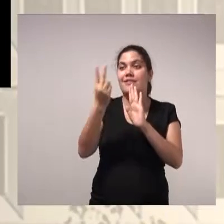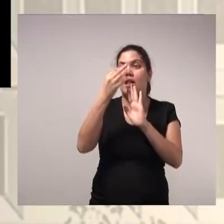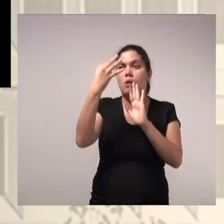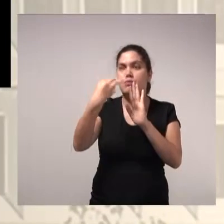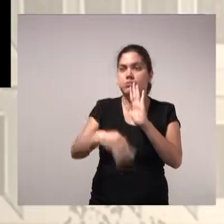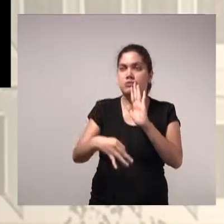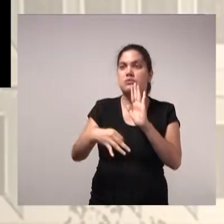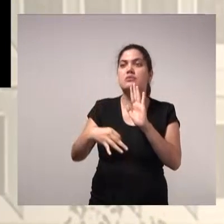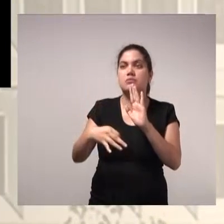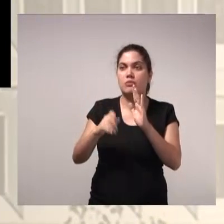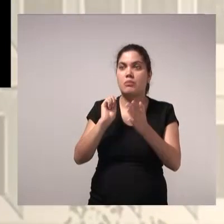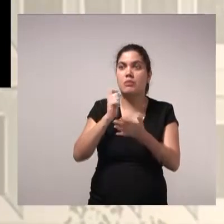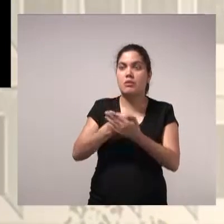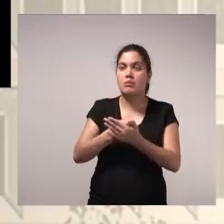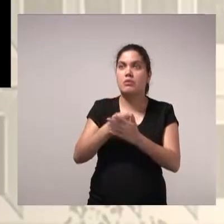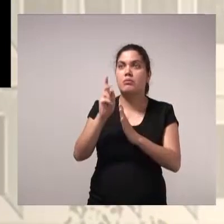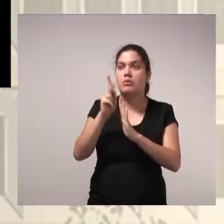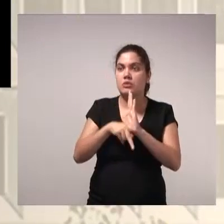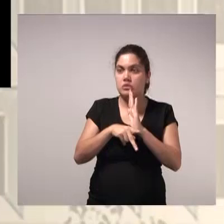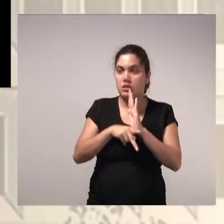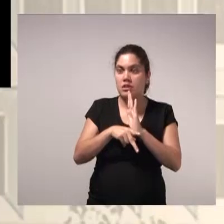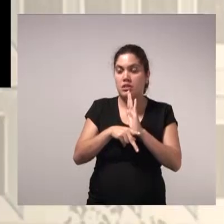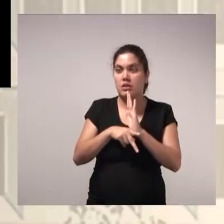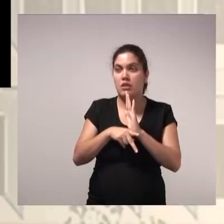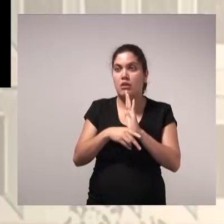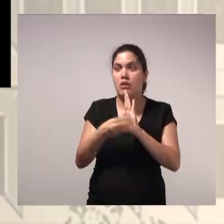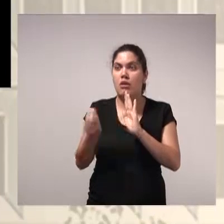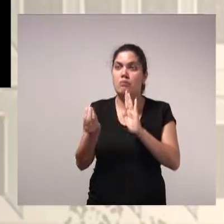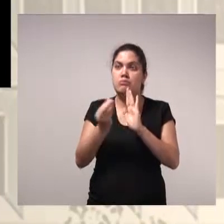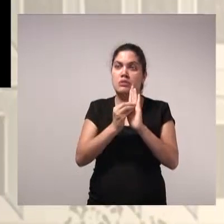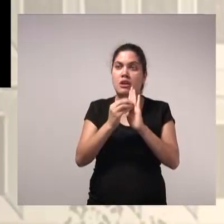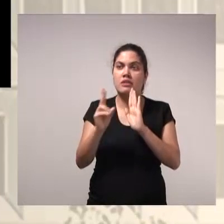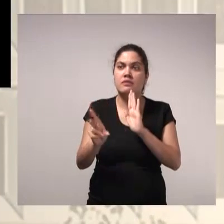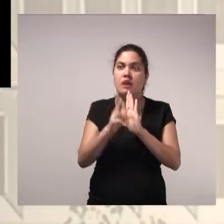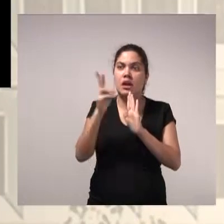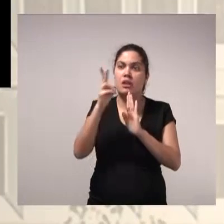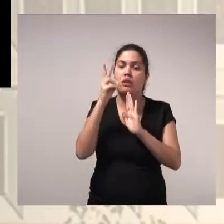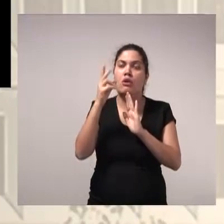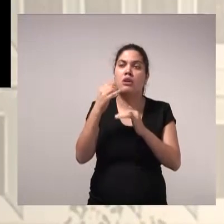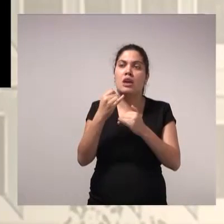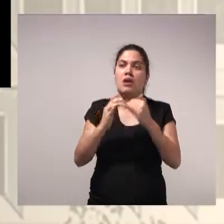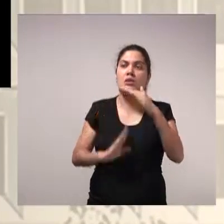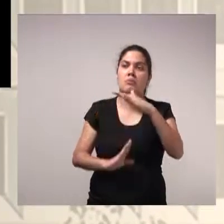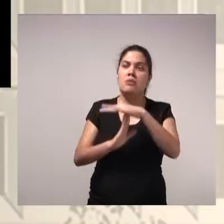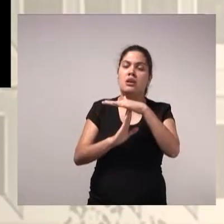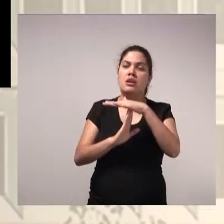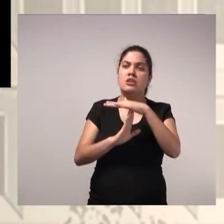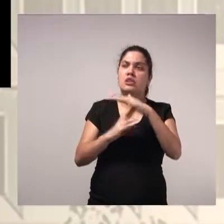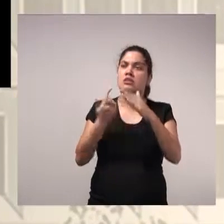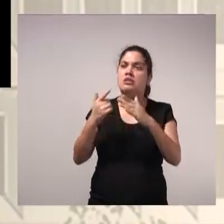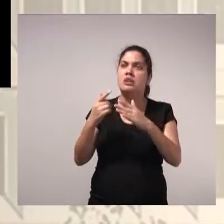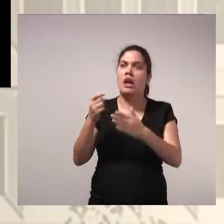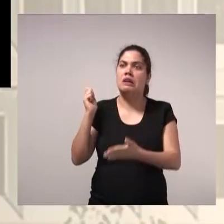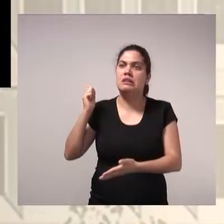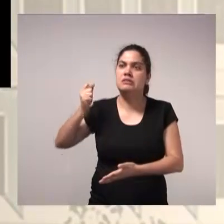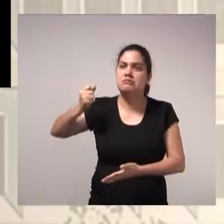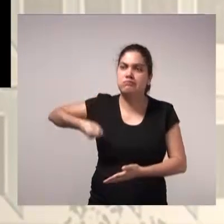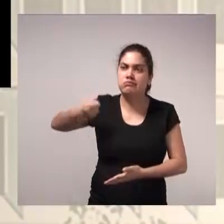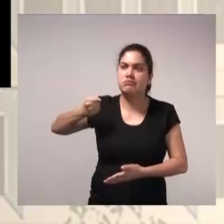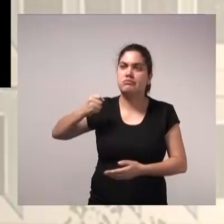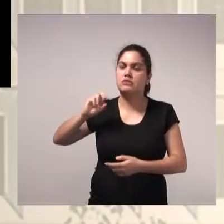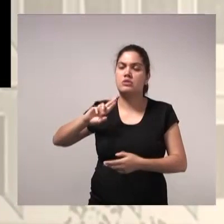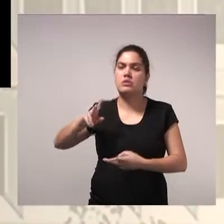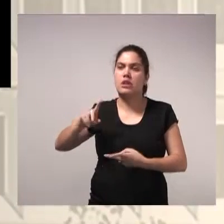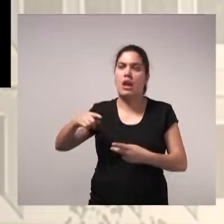pagamento do projeto e colocar esse valor como sendo o teto. Não há leilão, não há pregão, não